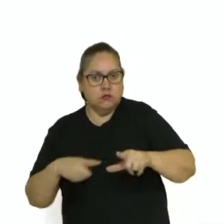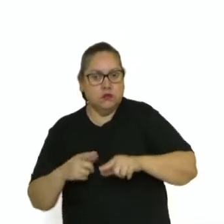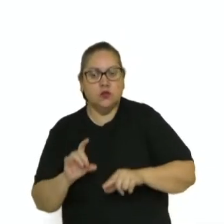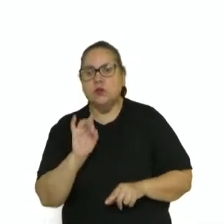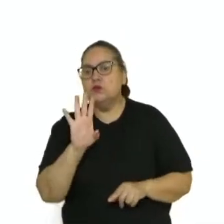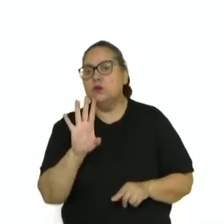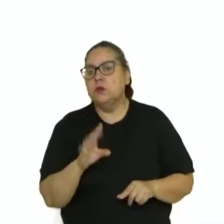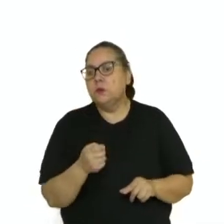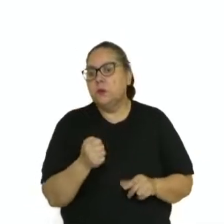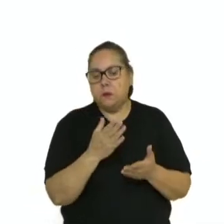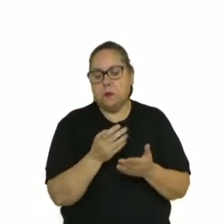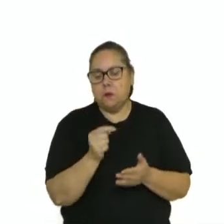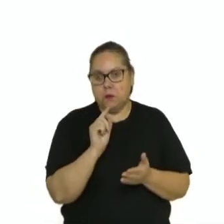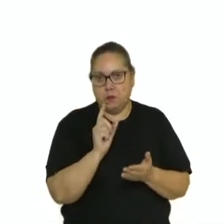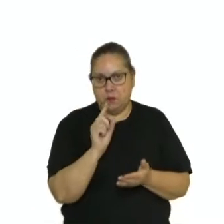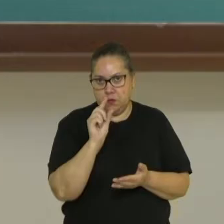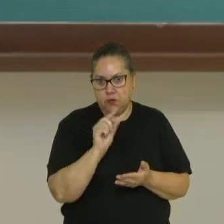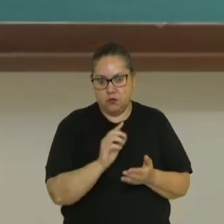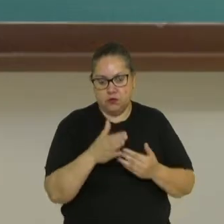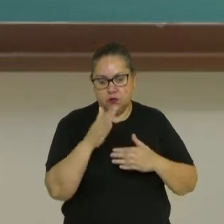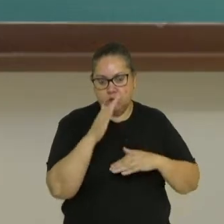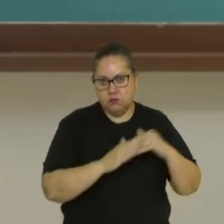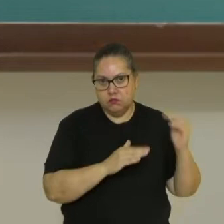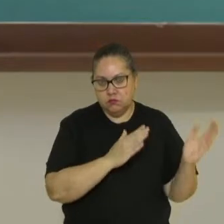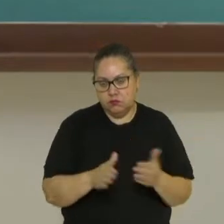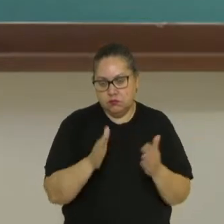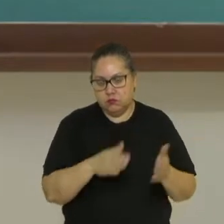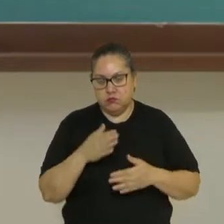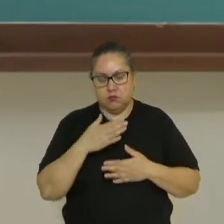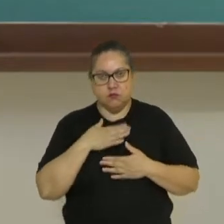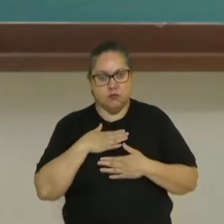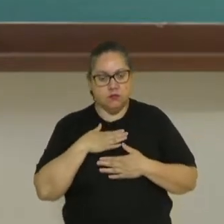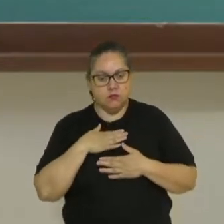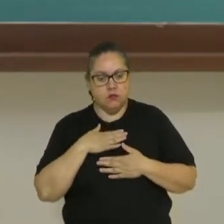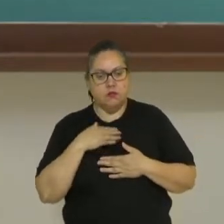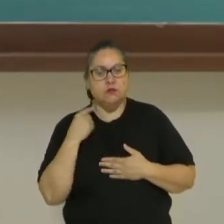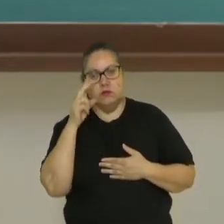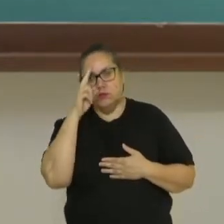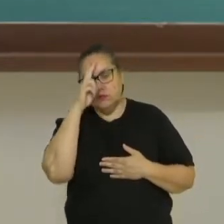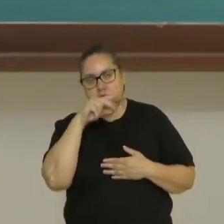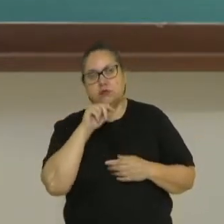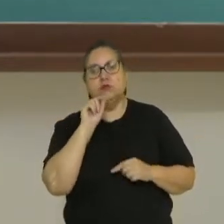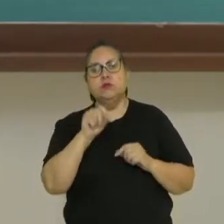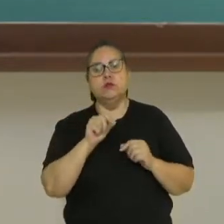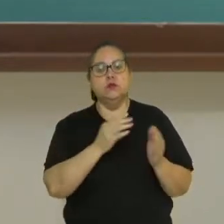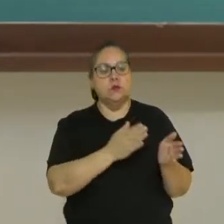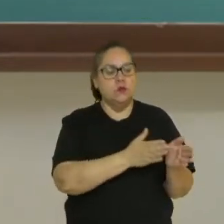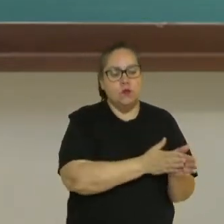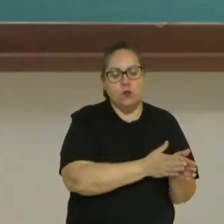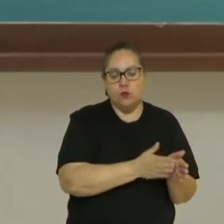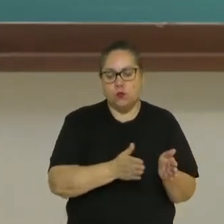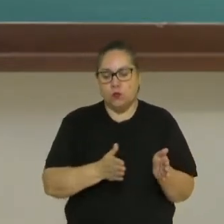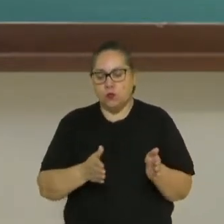com uma parte da produção para eles. Lembrando que nós estamos falando de um período